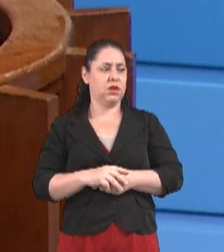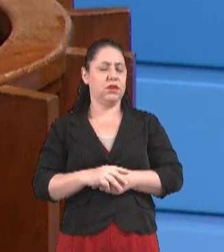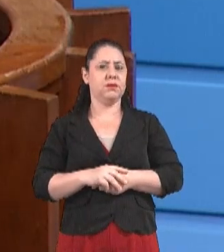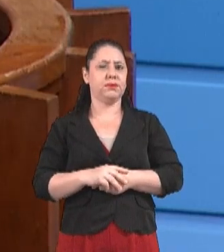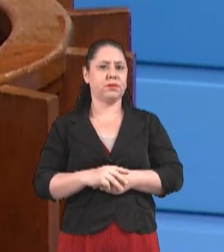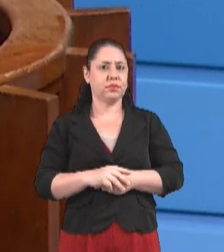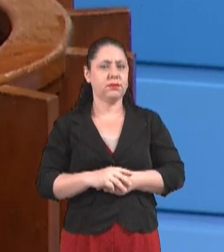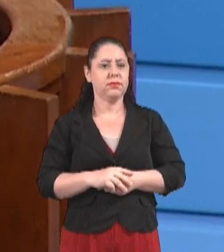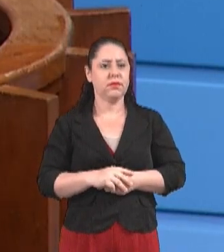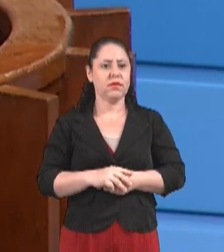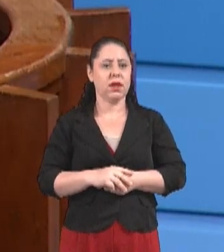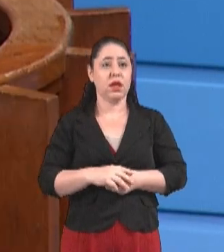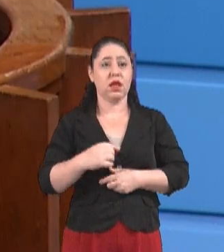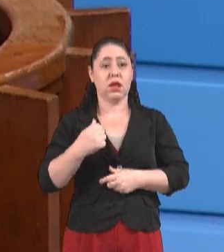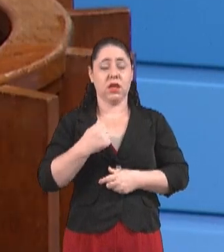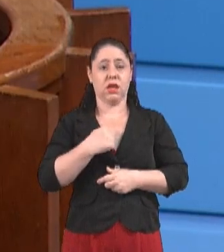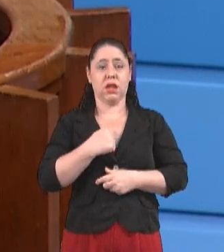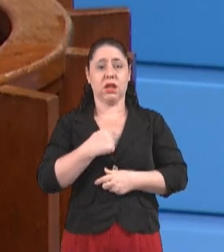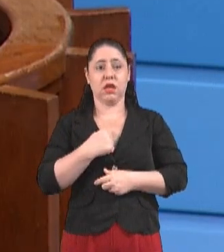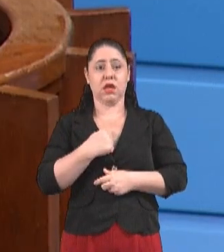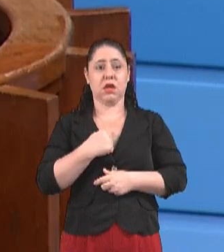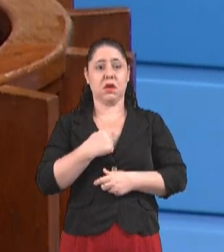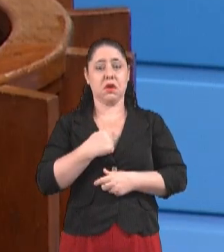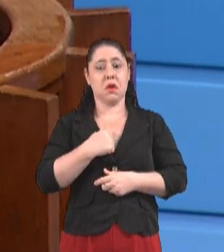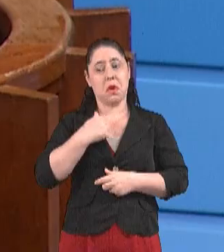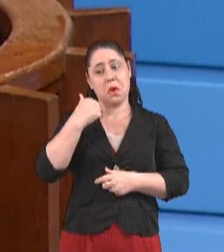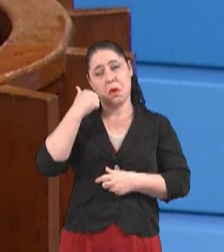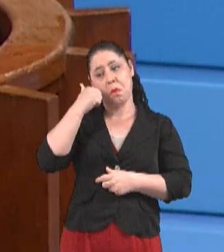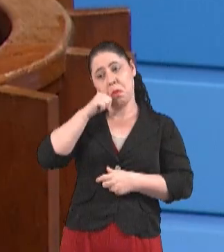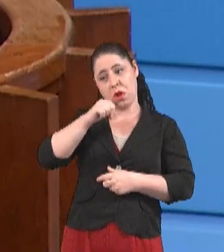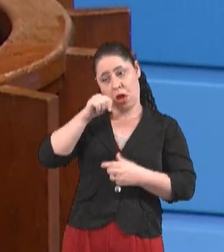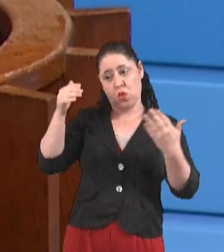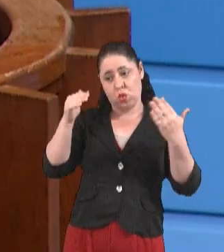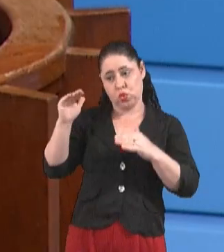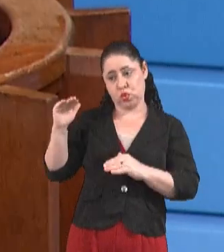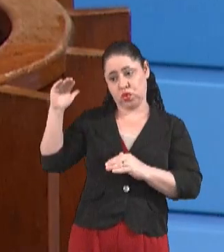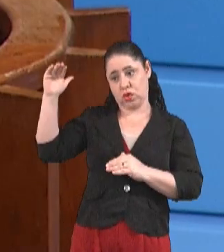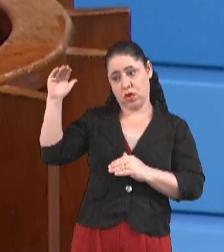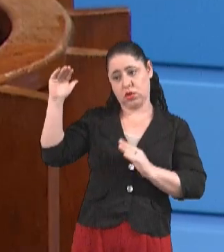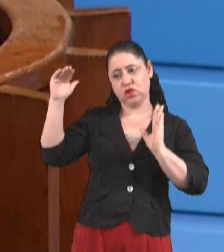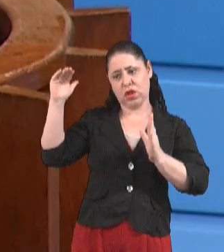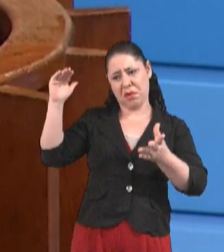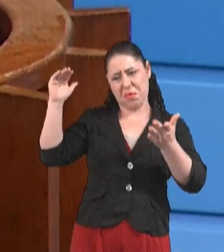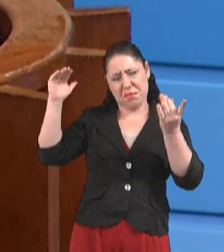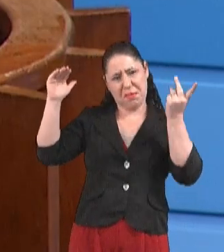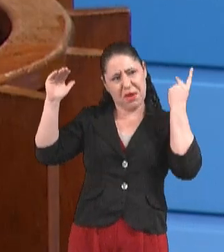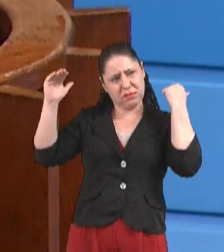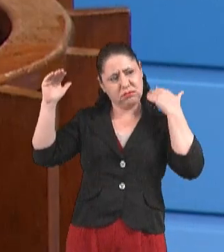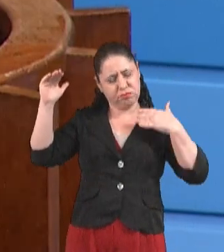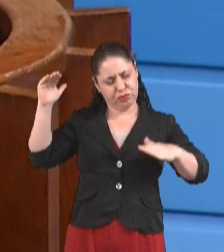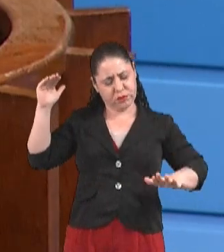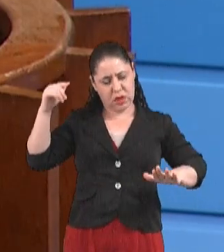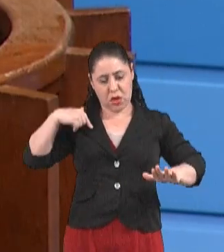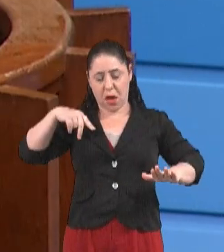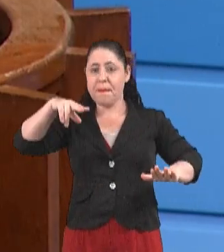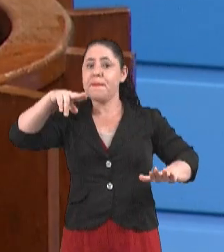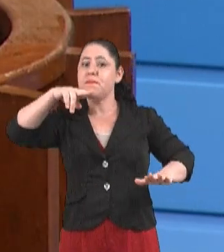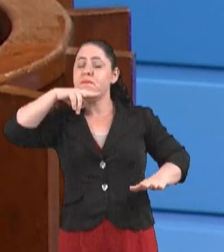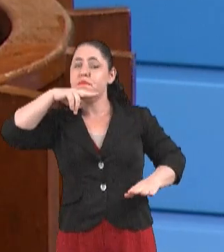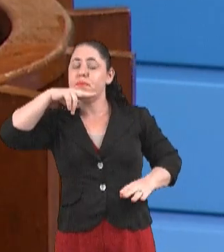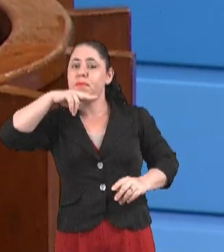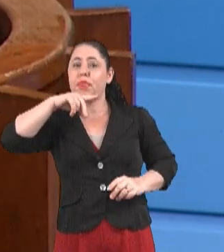como mulher, que já fui uma criança, eu que sou mãe, que sou avó